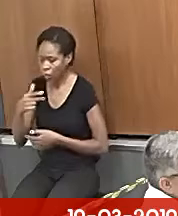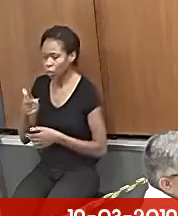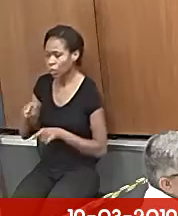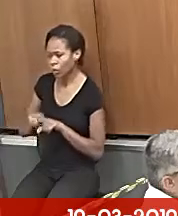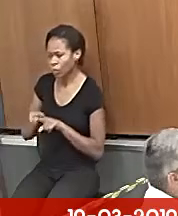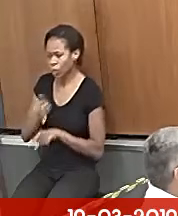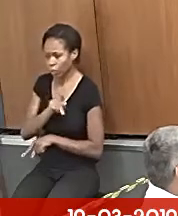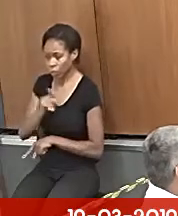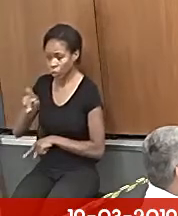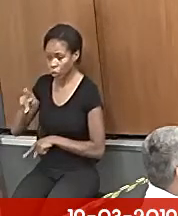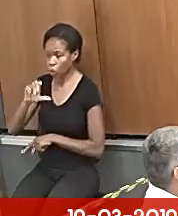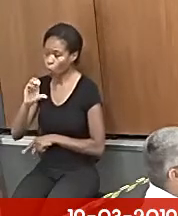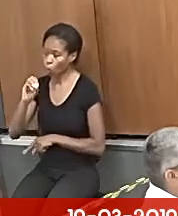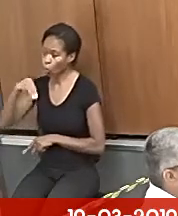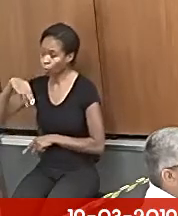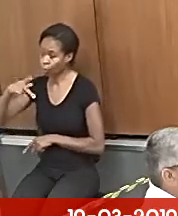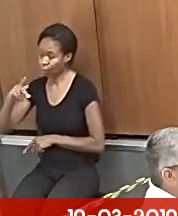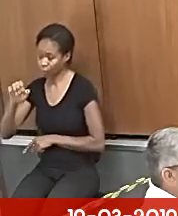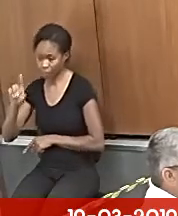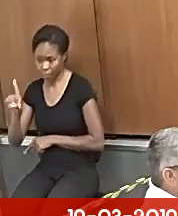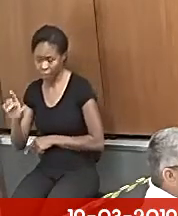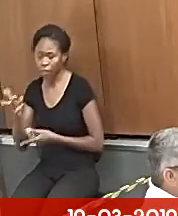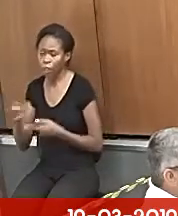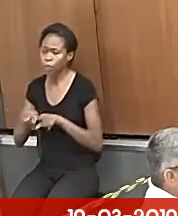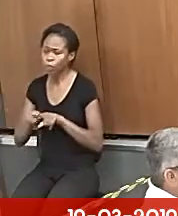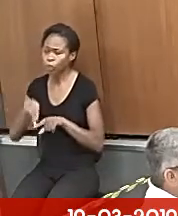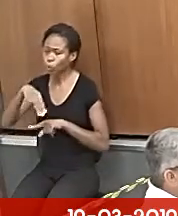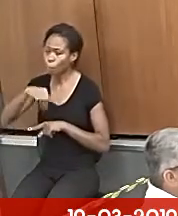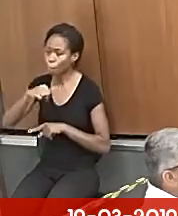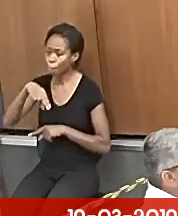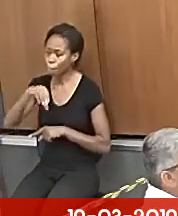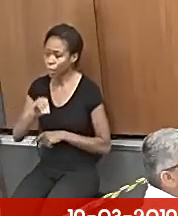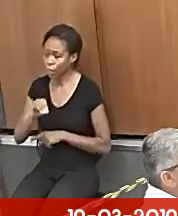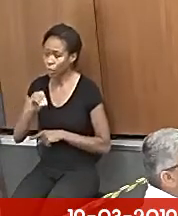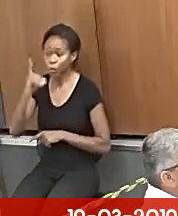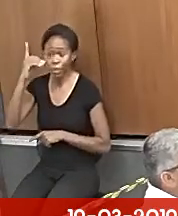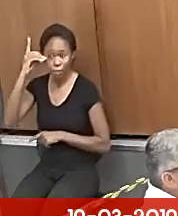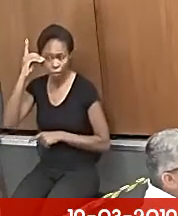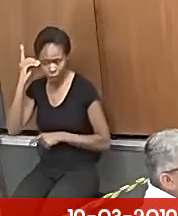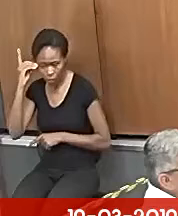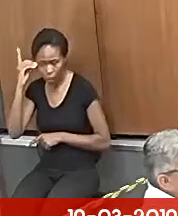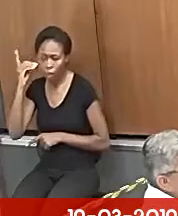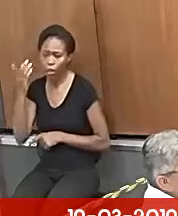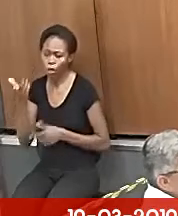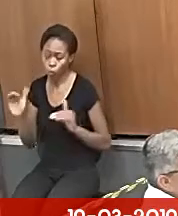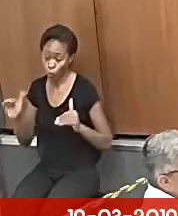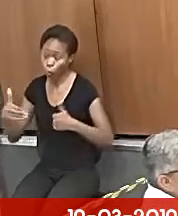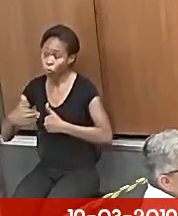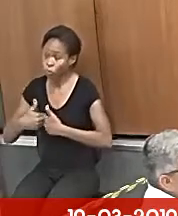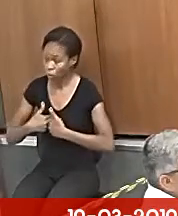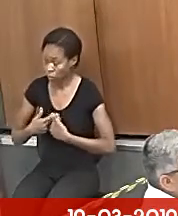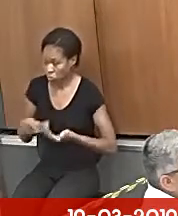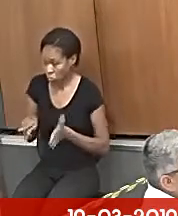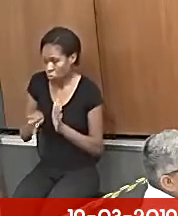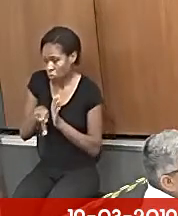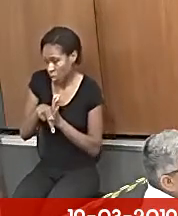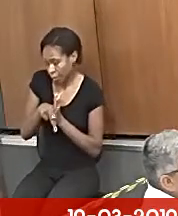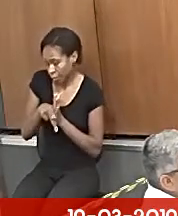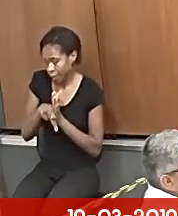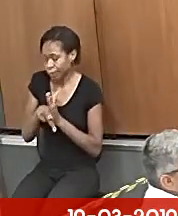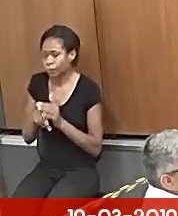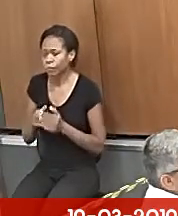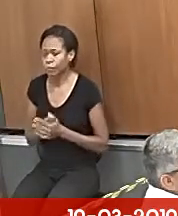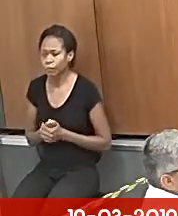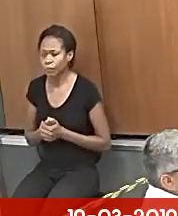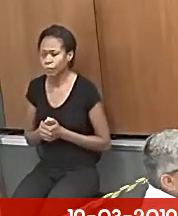do conped nós temos aqui do manu down que é do autismo né então nós temos representantes ea união dos senhores e das